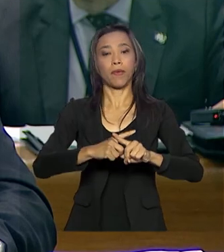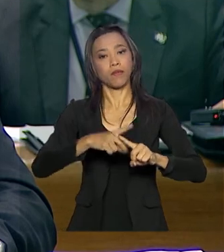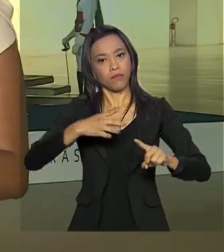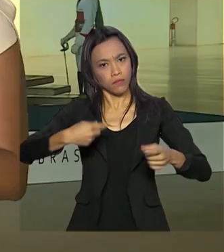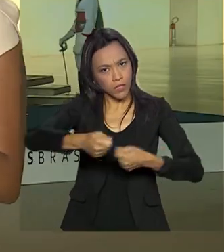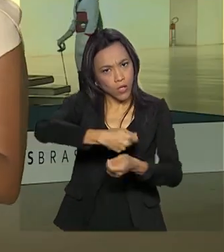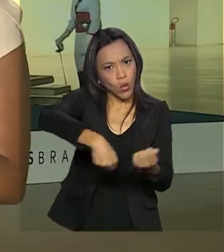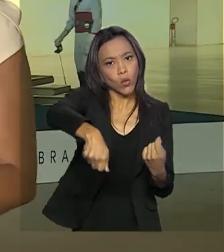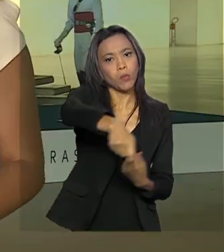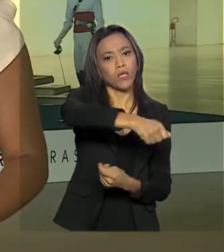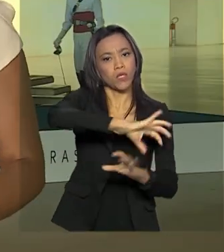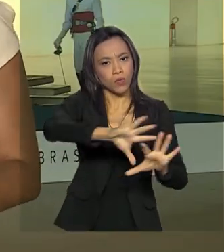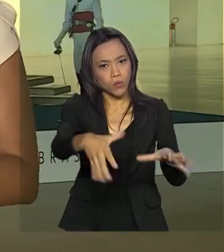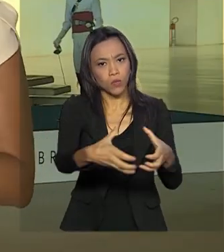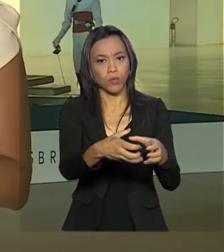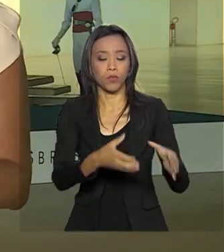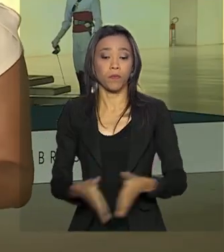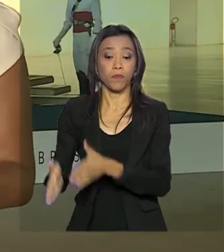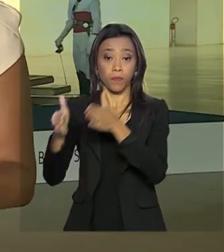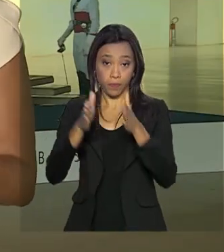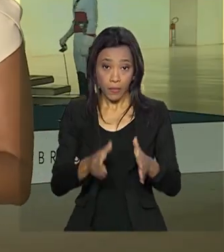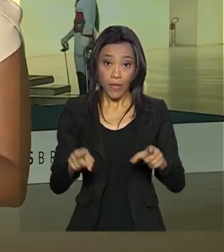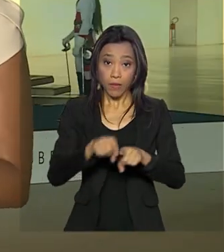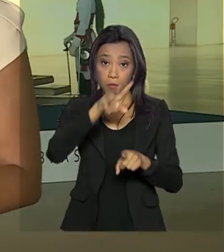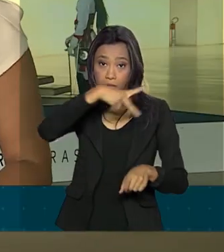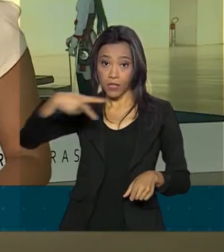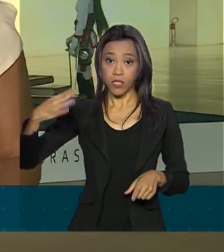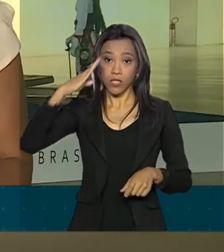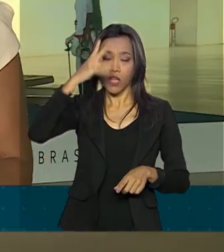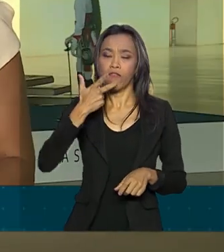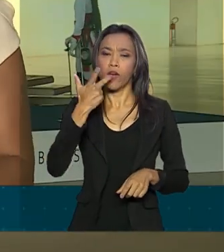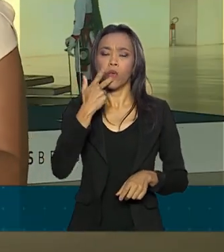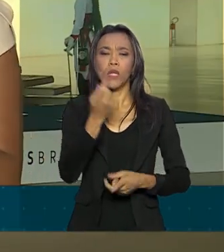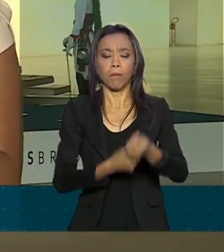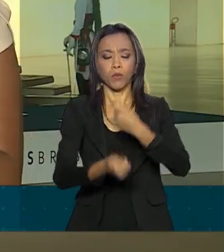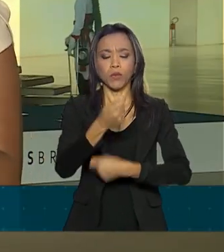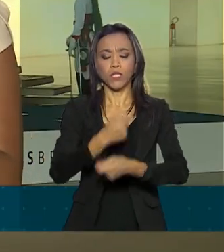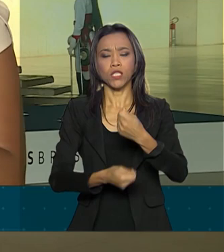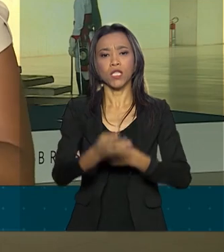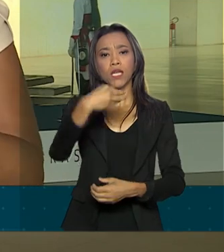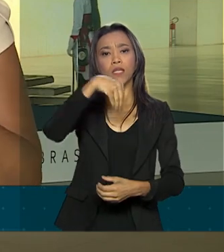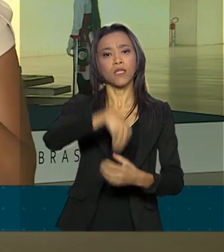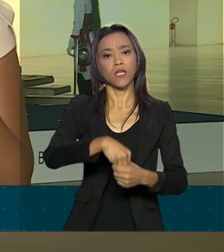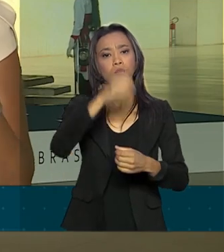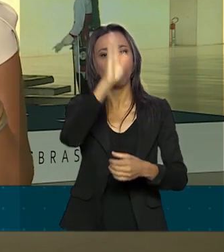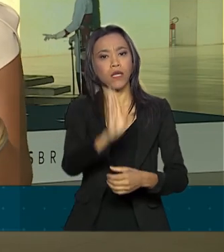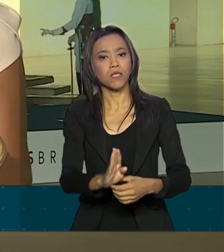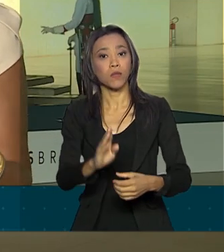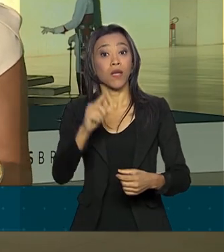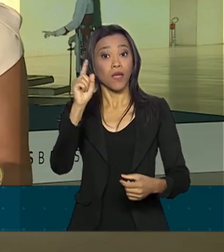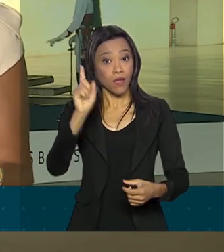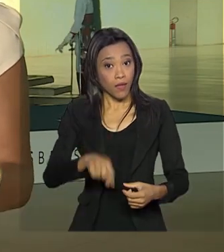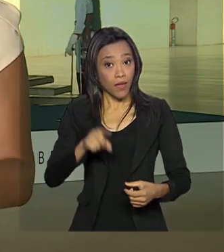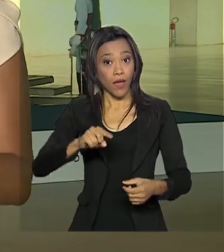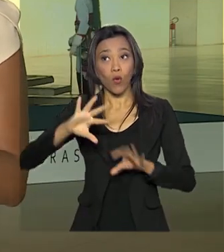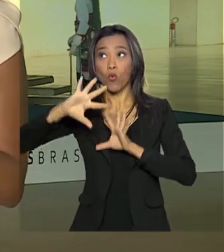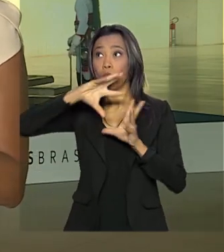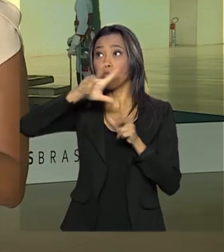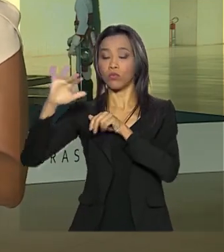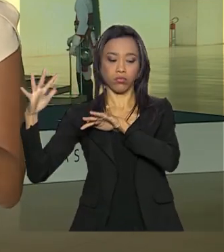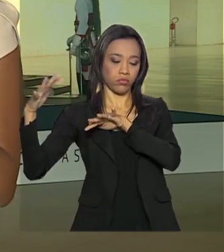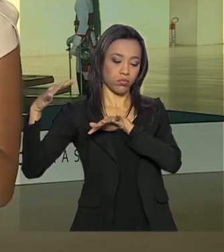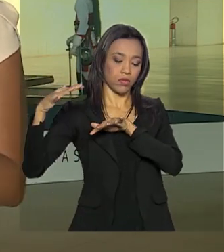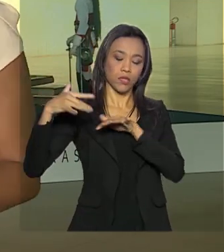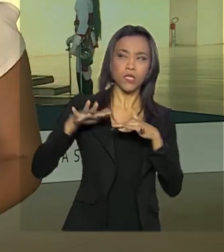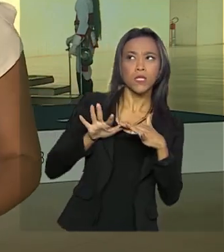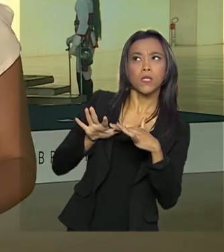economias já a impulsionar o destacou a política externa brasileira que segundo ele tem os olhos postos no mundo mas um